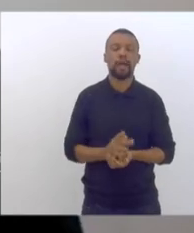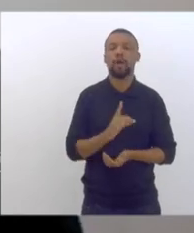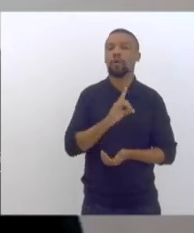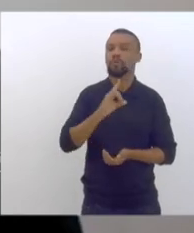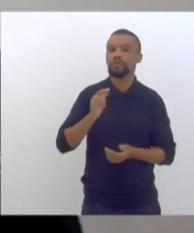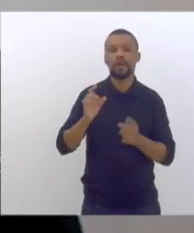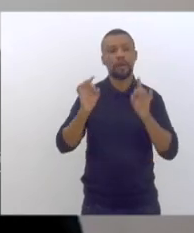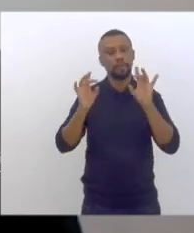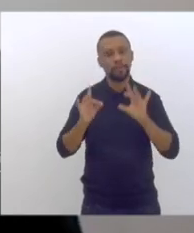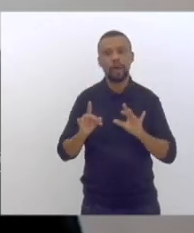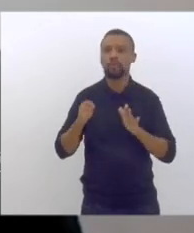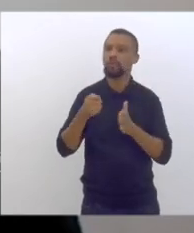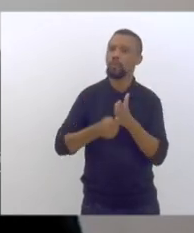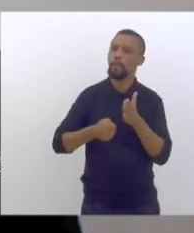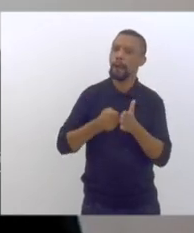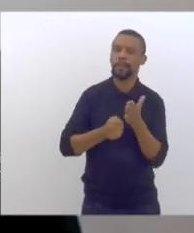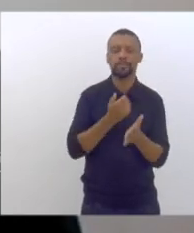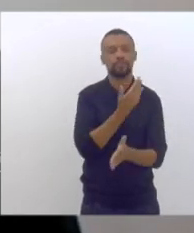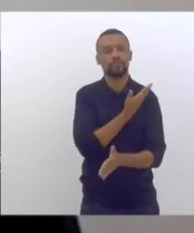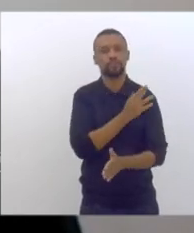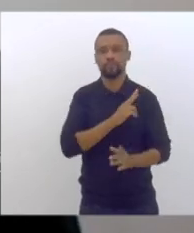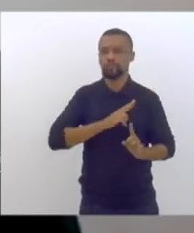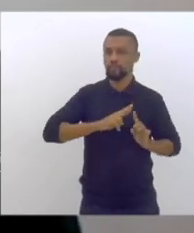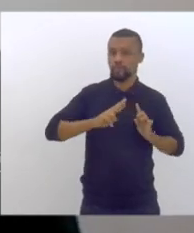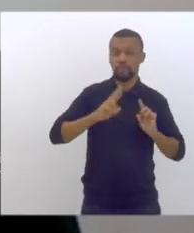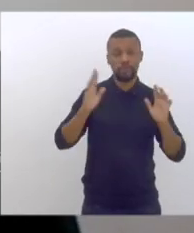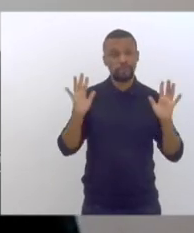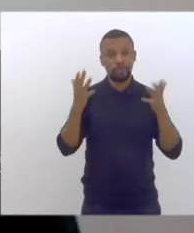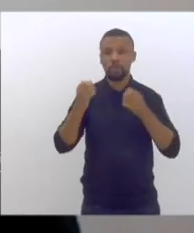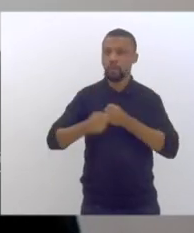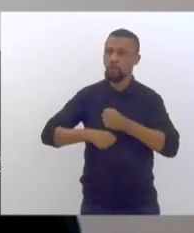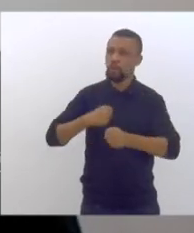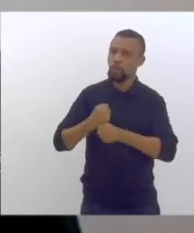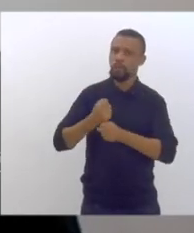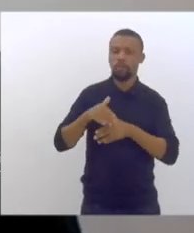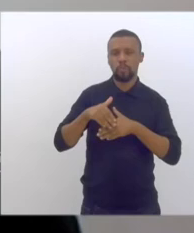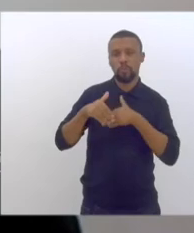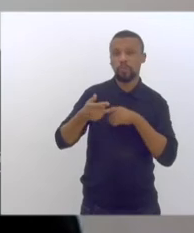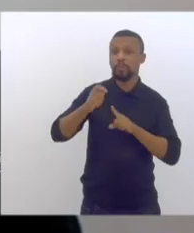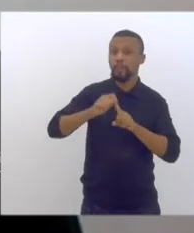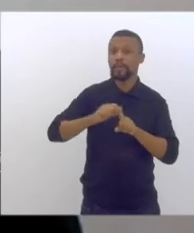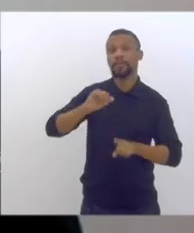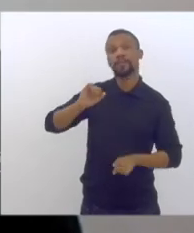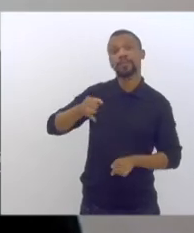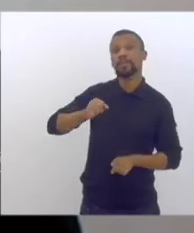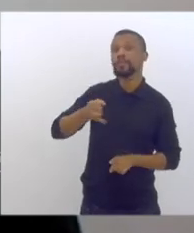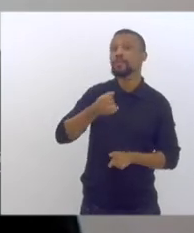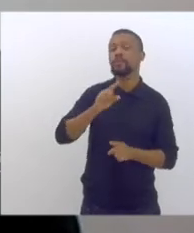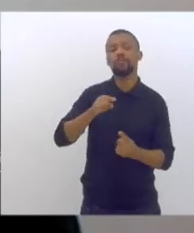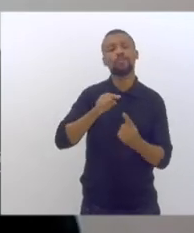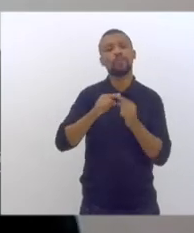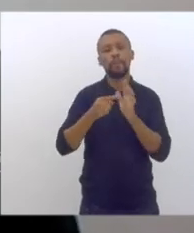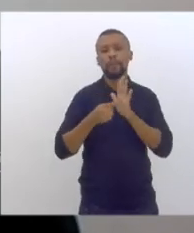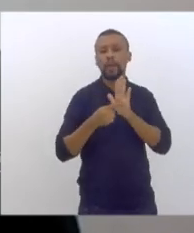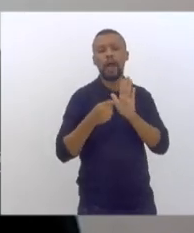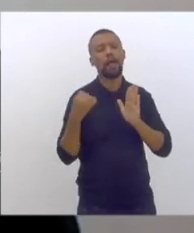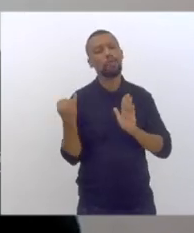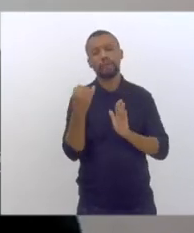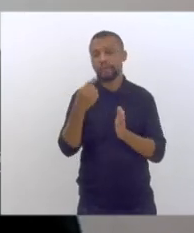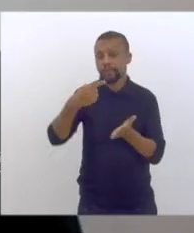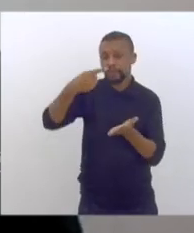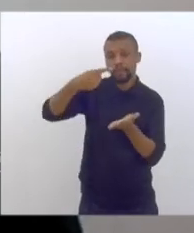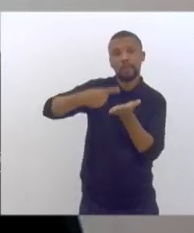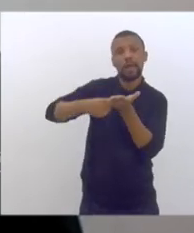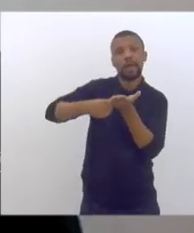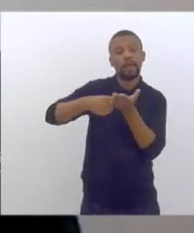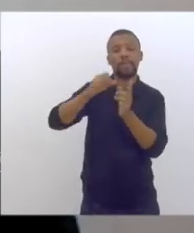combate ao preconceito religioso deverá ser comemorado anualmente durante todo o mês de janeiro o objetivo de mostrar a importância desta data